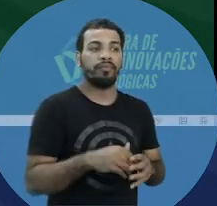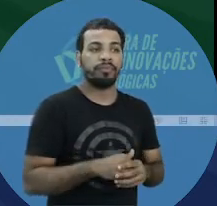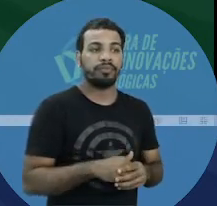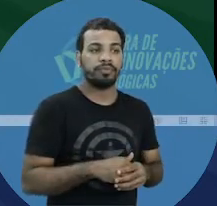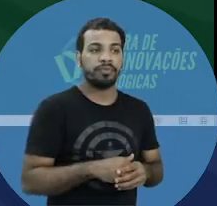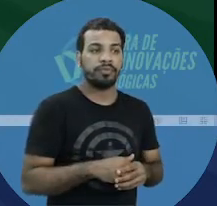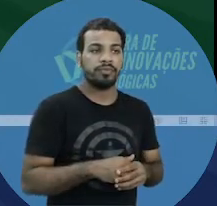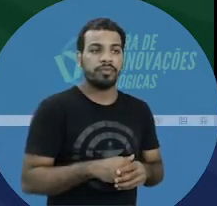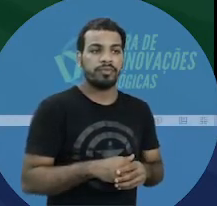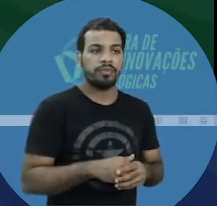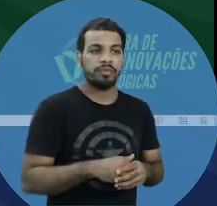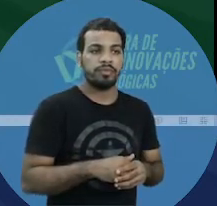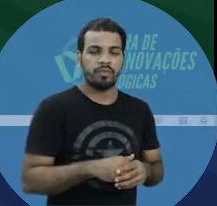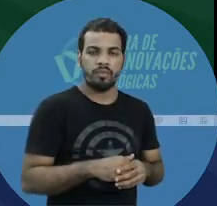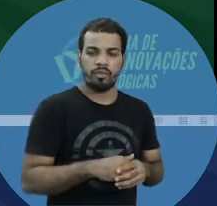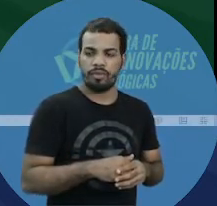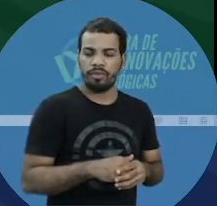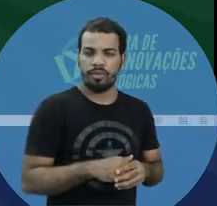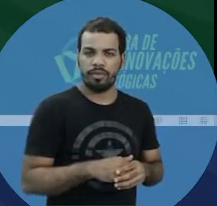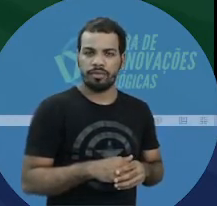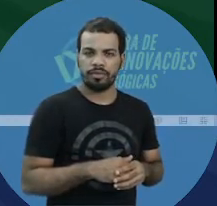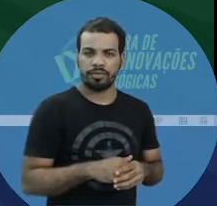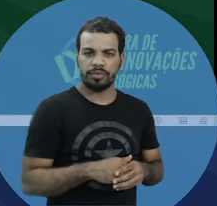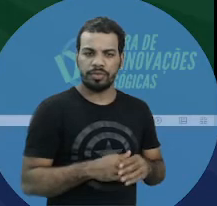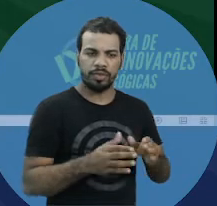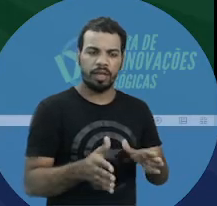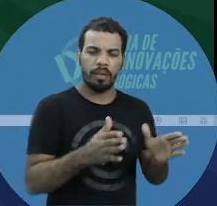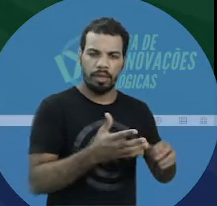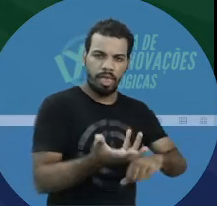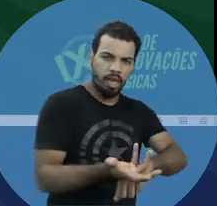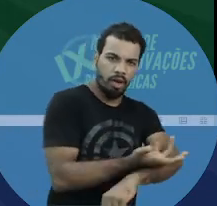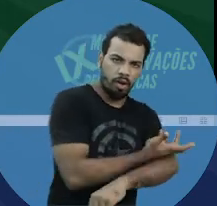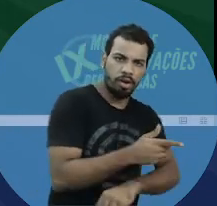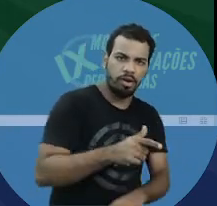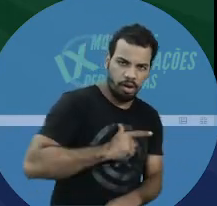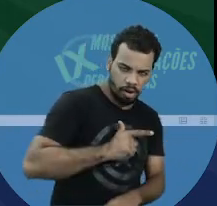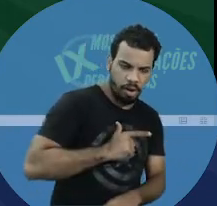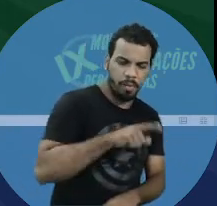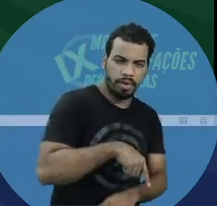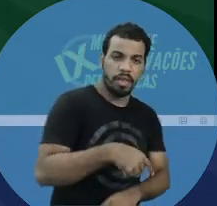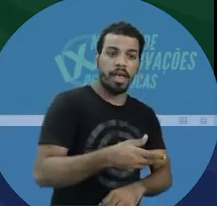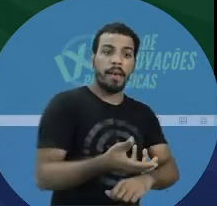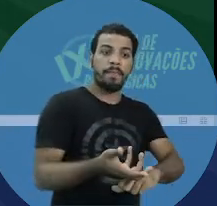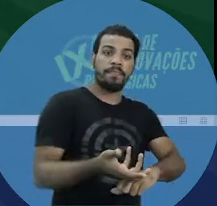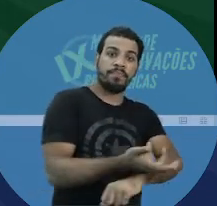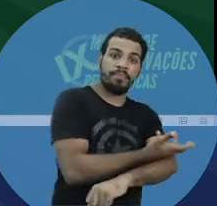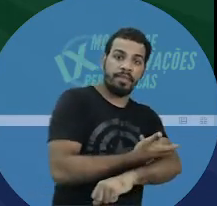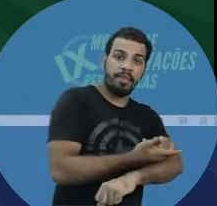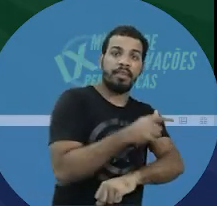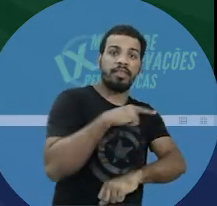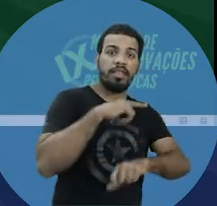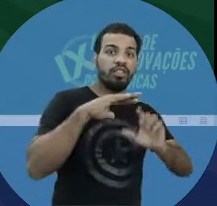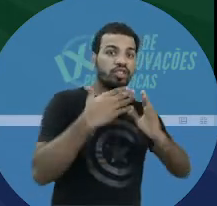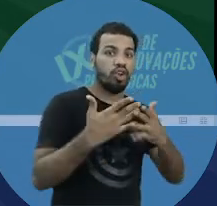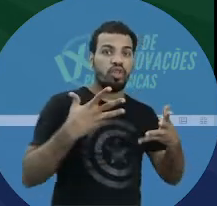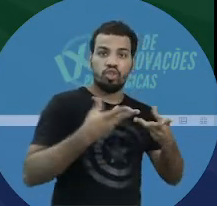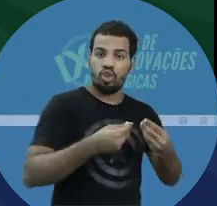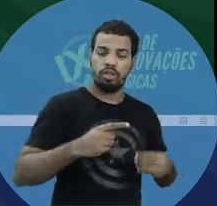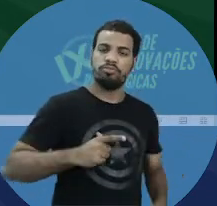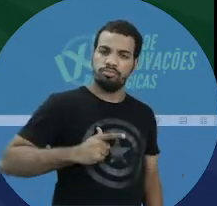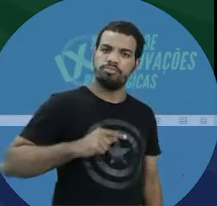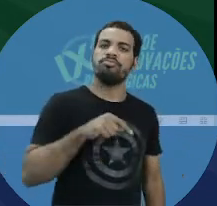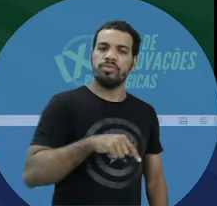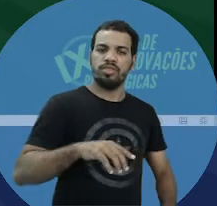a gente não só deixou, tem a parte da horta, mas as plantas, ela está em toda a escola, que foi uma coisa que